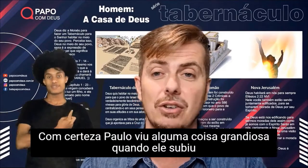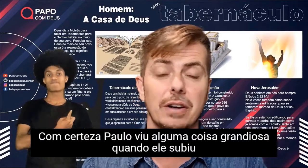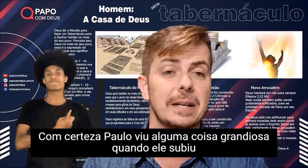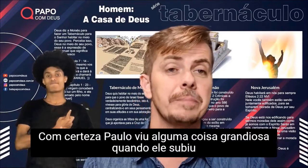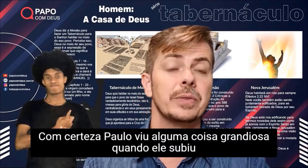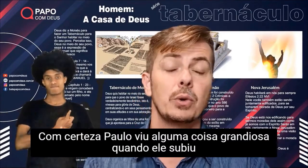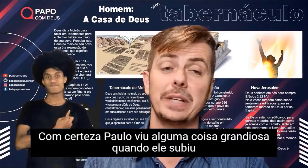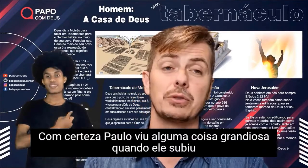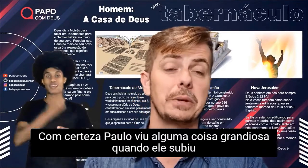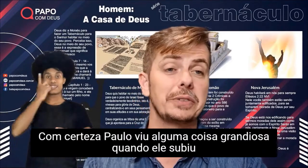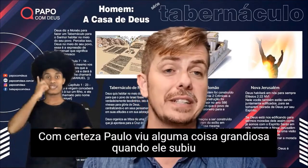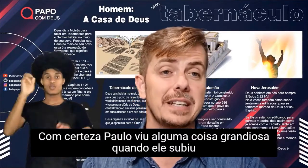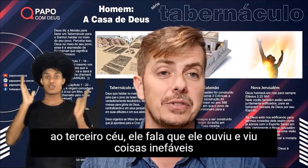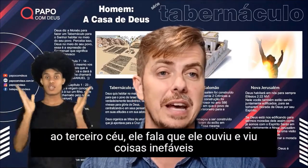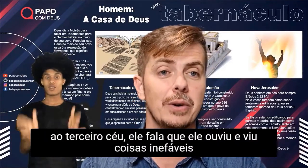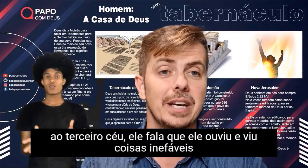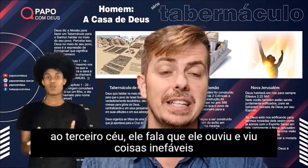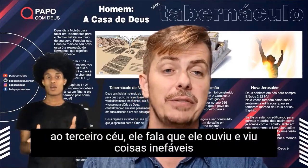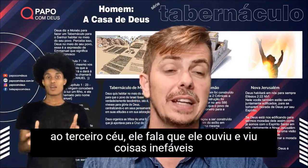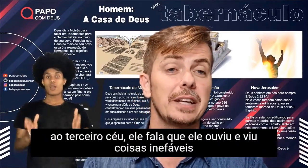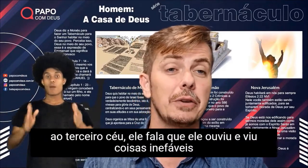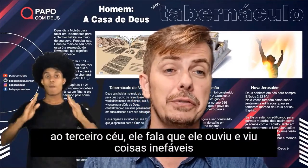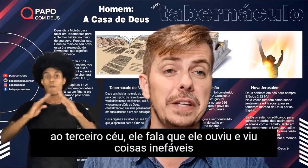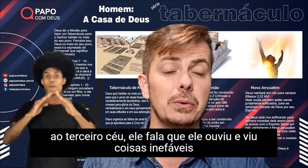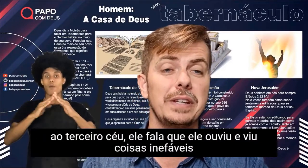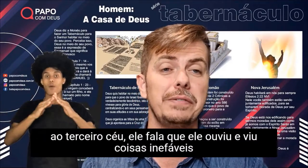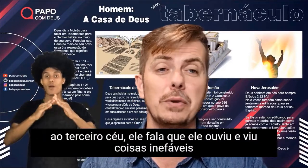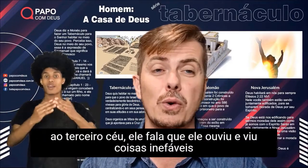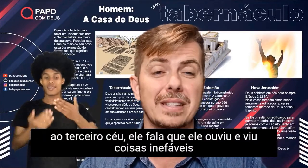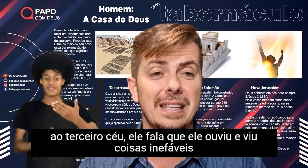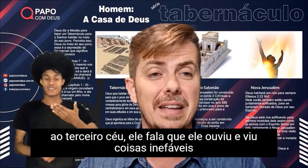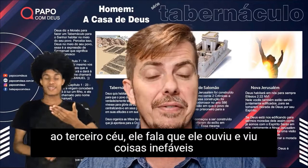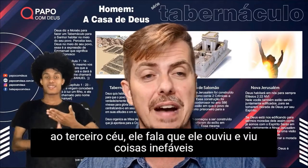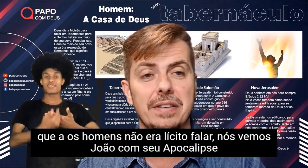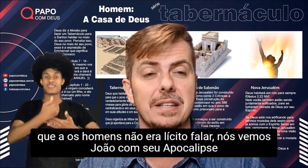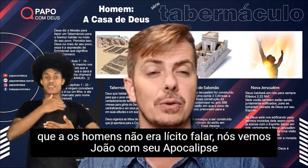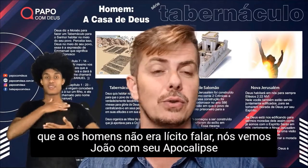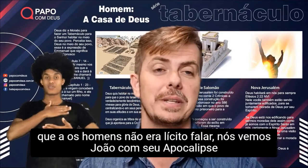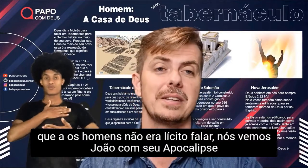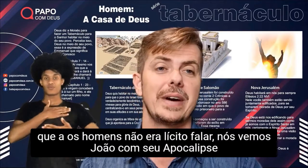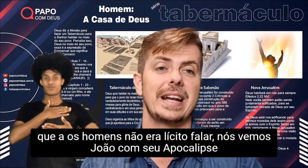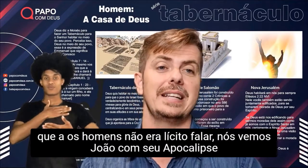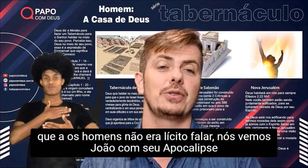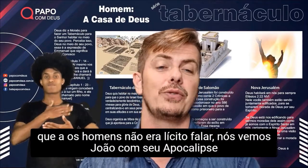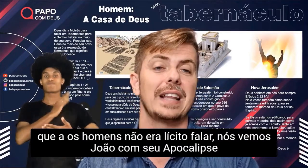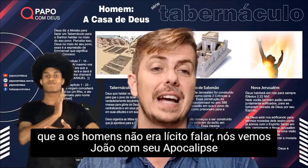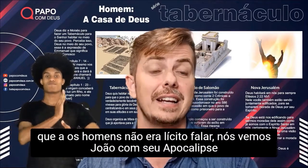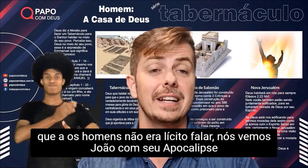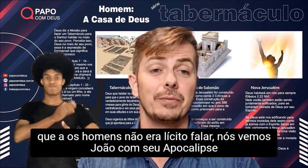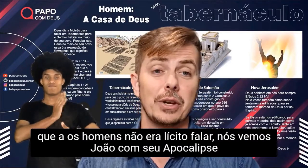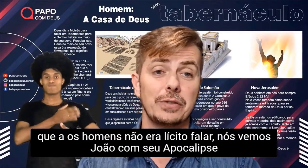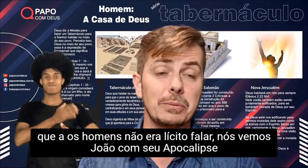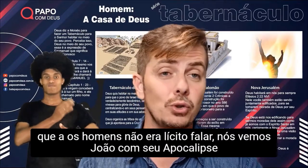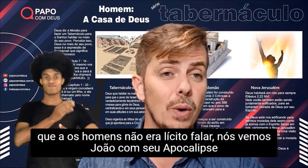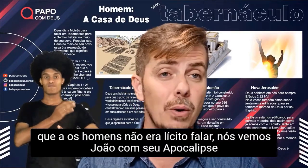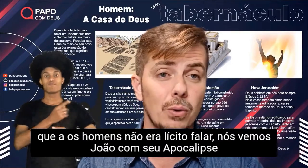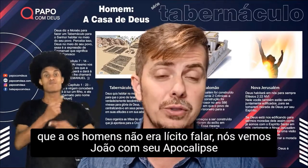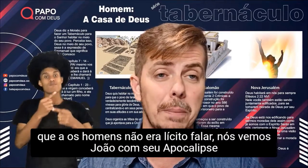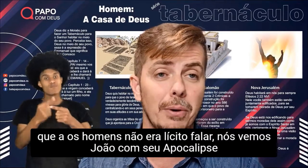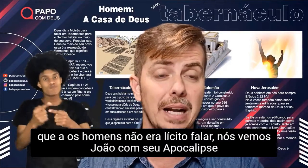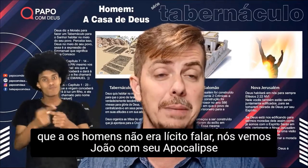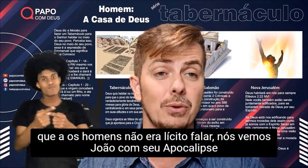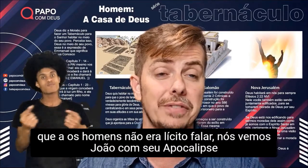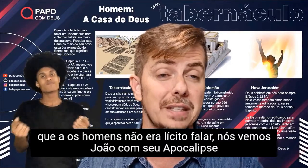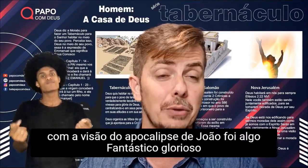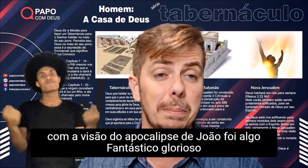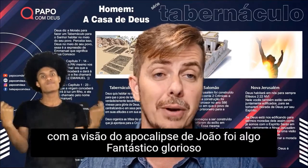coisa grandiosa quando ele subiu ao terceiro céu, e ele fala que ele ouviu e viu coisas inefáveis que aos homens não era lícito falar. Nós vemos João com o